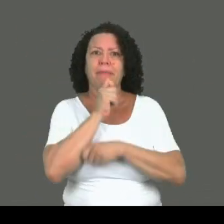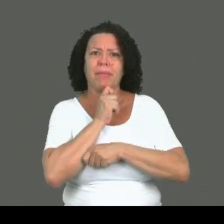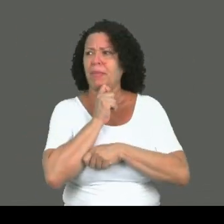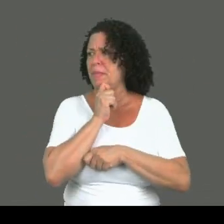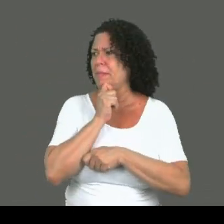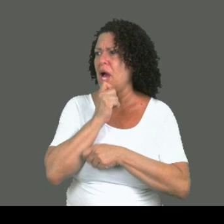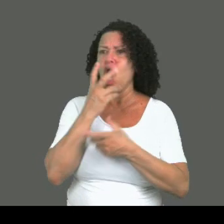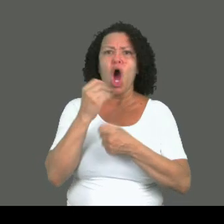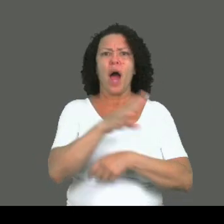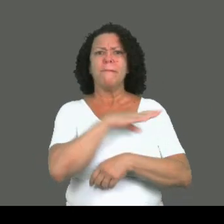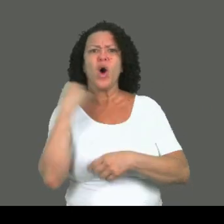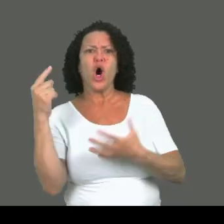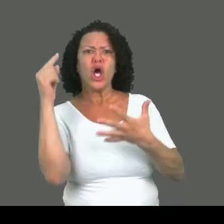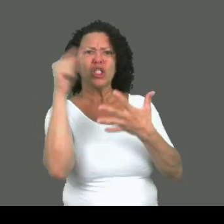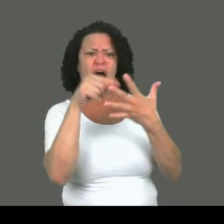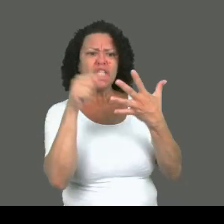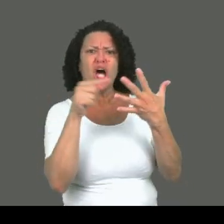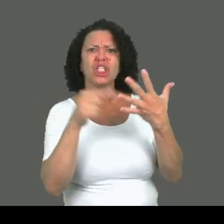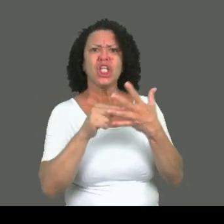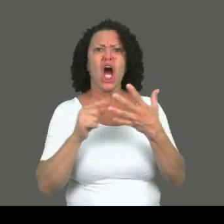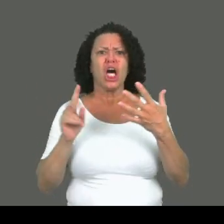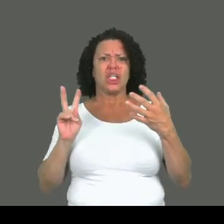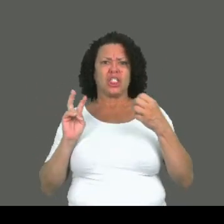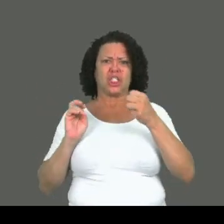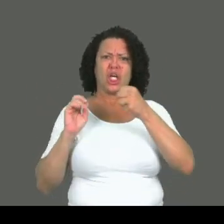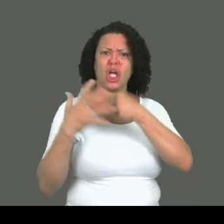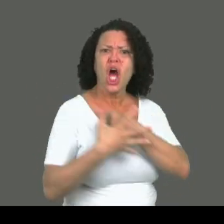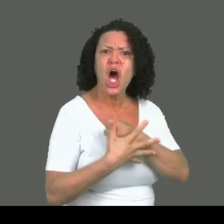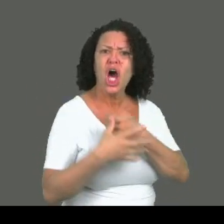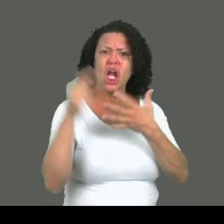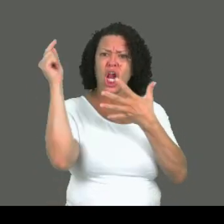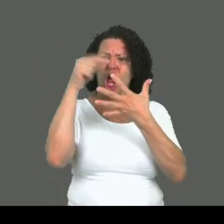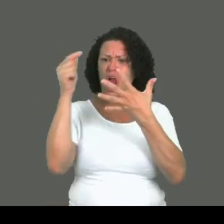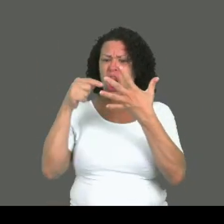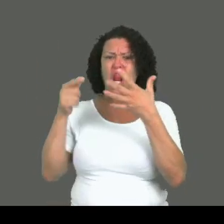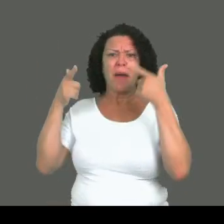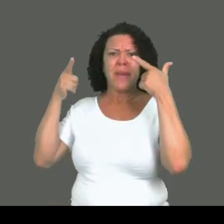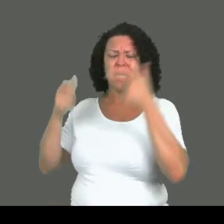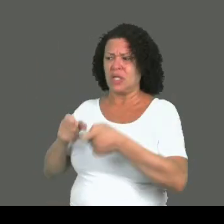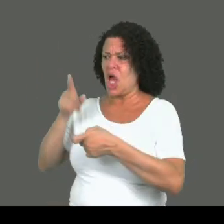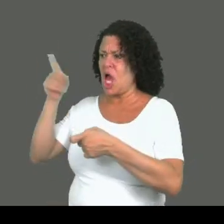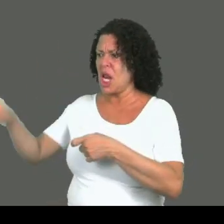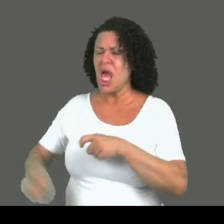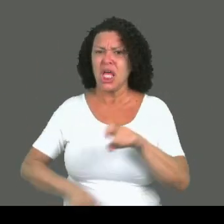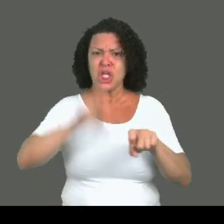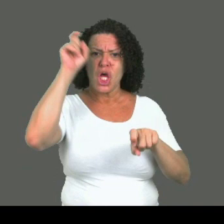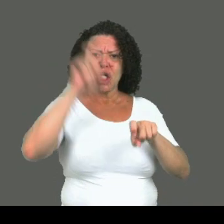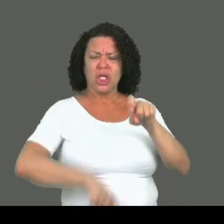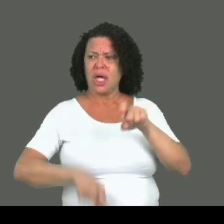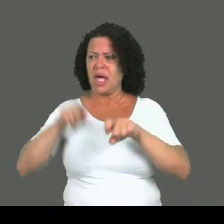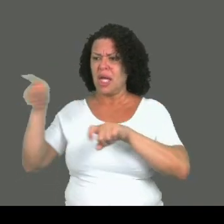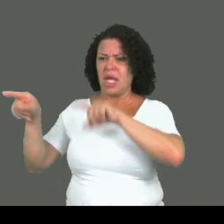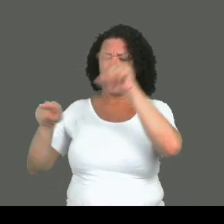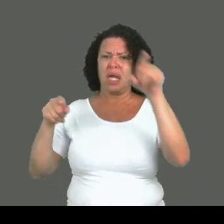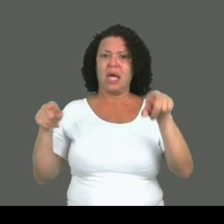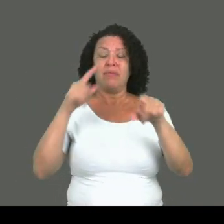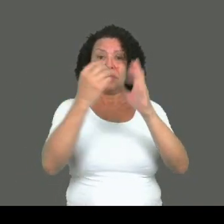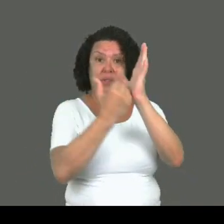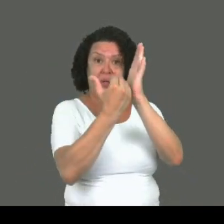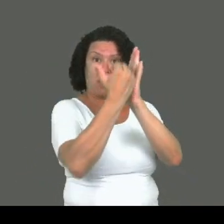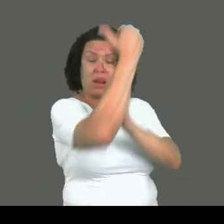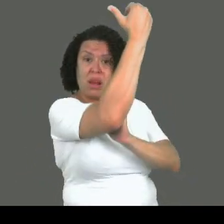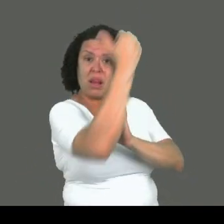de mortes por coronavírus e etc., a gente não tem como não criar um certo grau de ansiedade